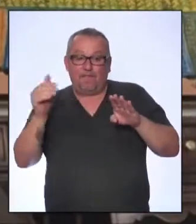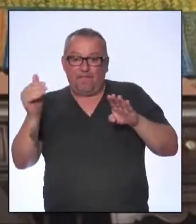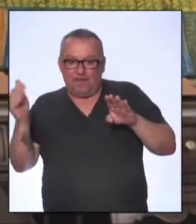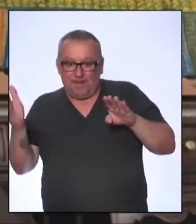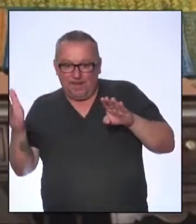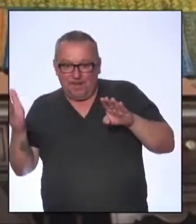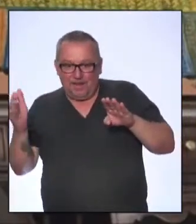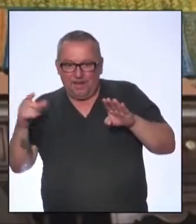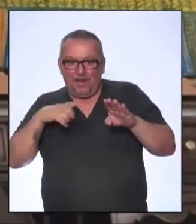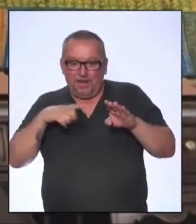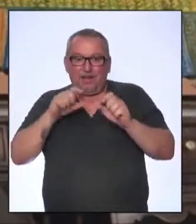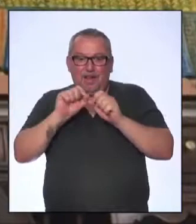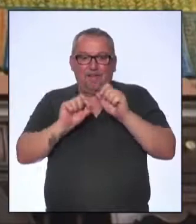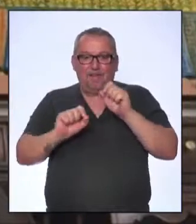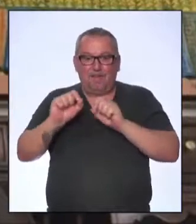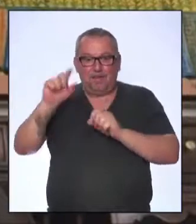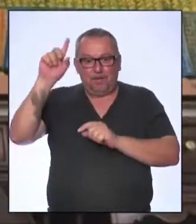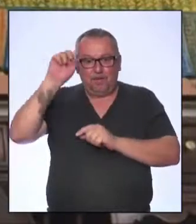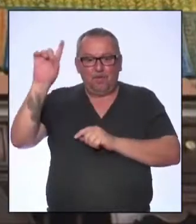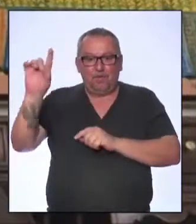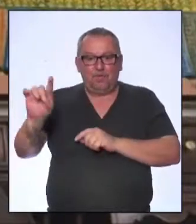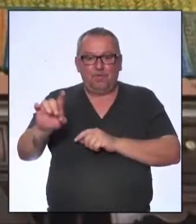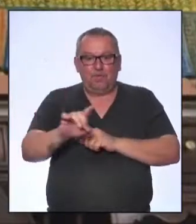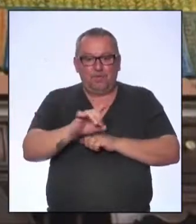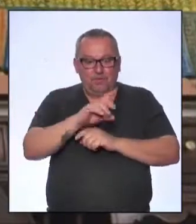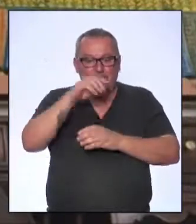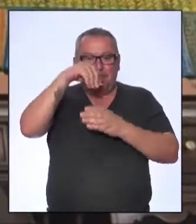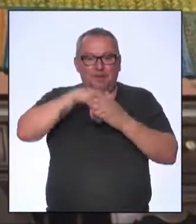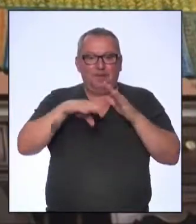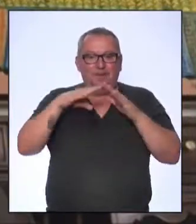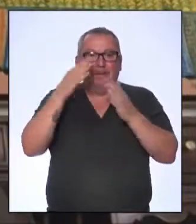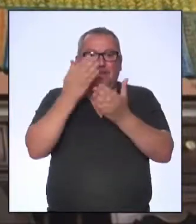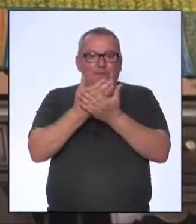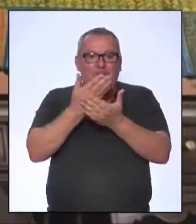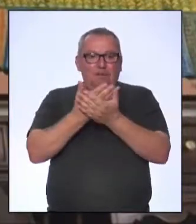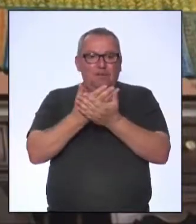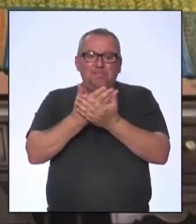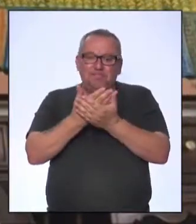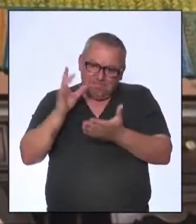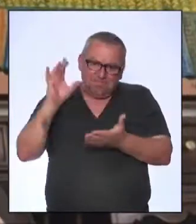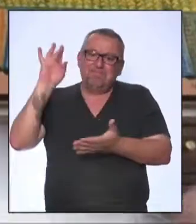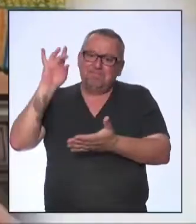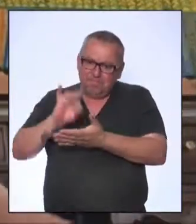extraoficialmente isso é feito todos os dias na escola. E é verdade,